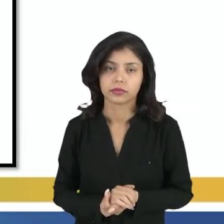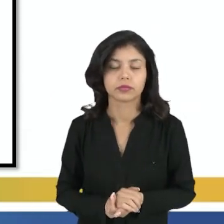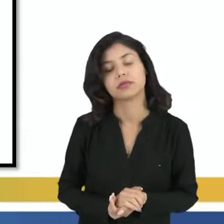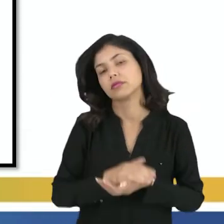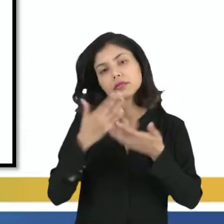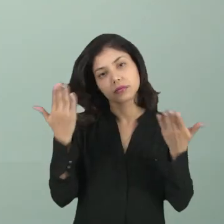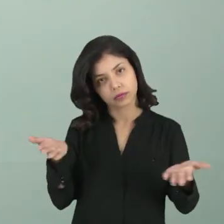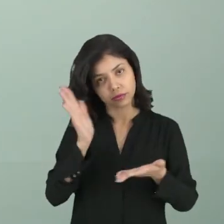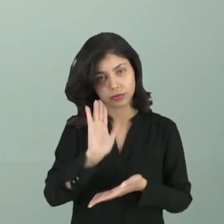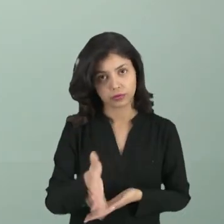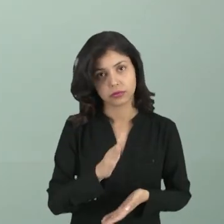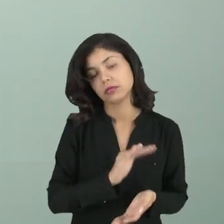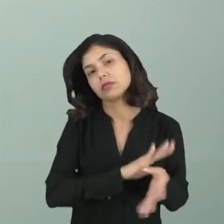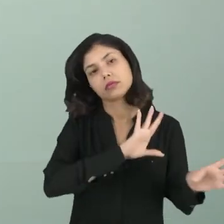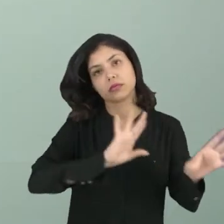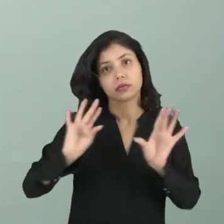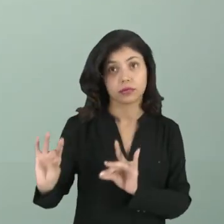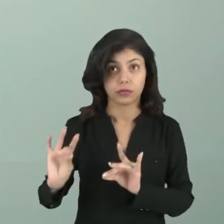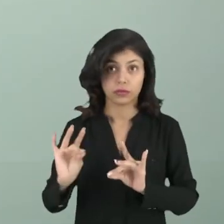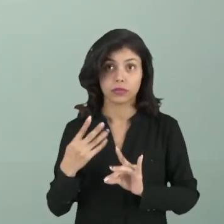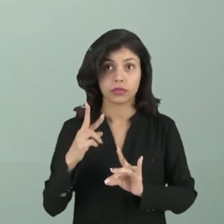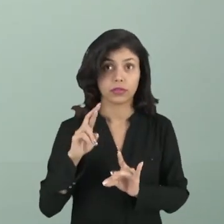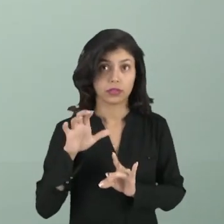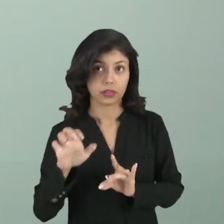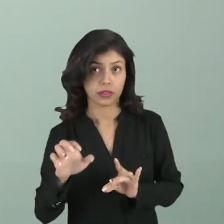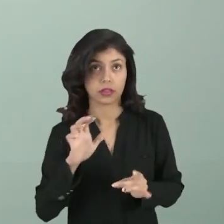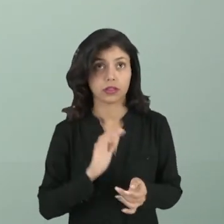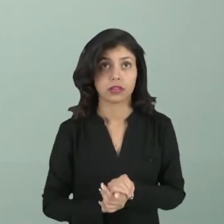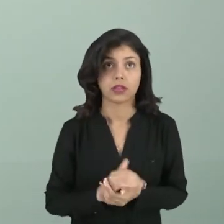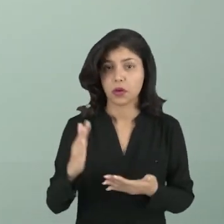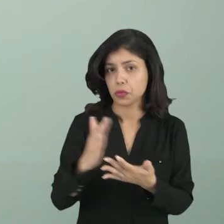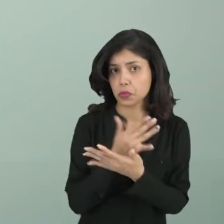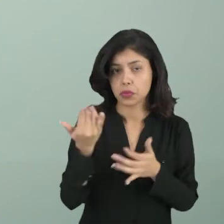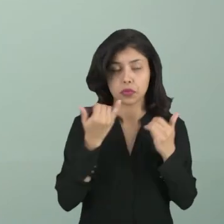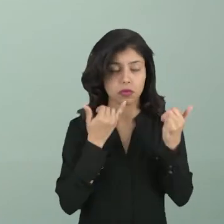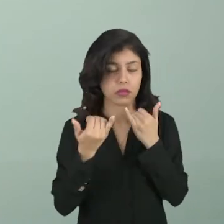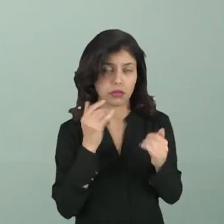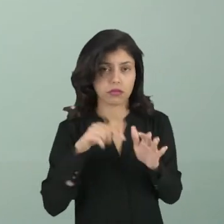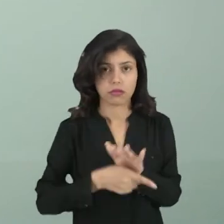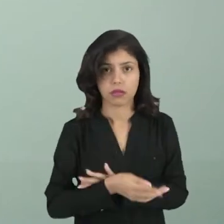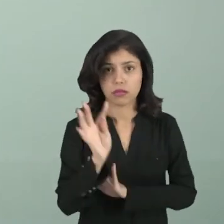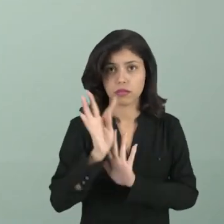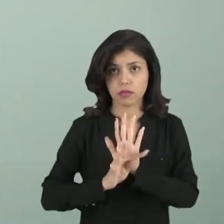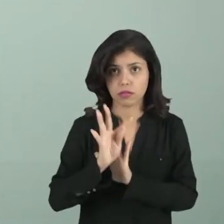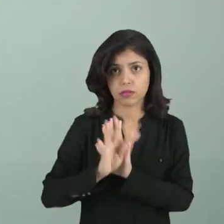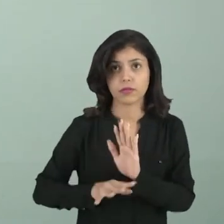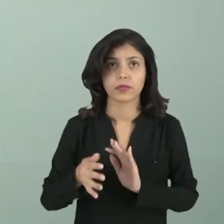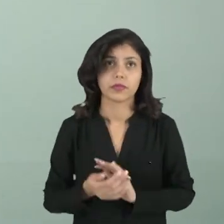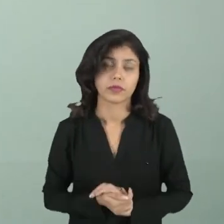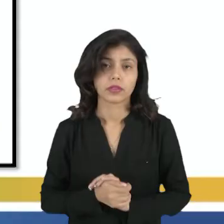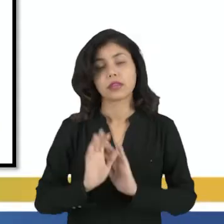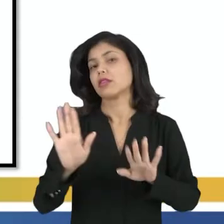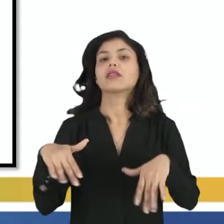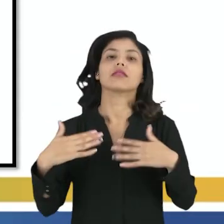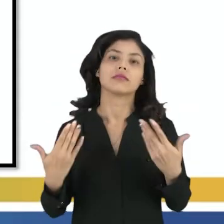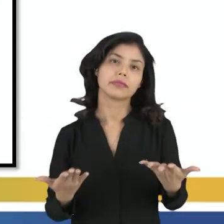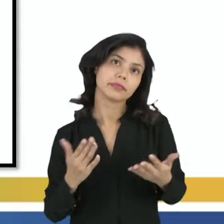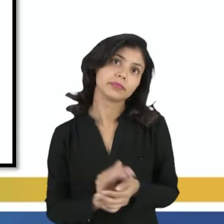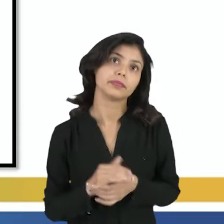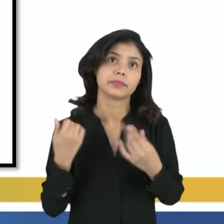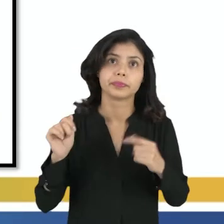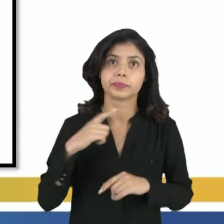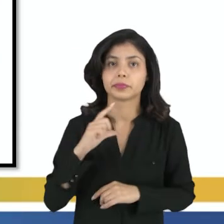certo? Então ele já traz uma pressuposição de alguma informação aí dentro desse texto, o qual ele serve o quê?